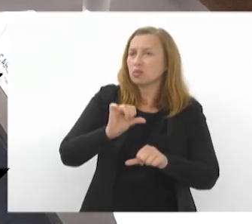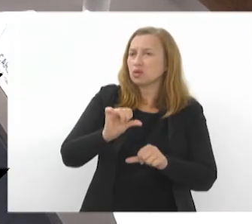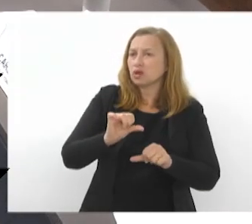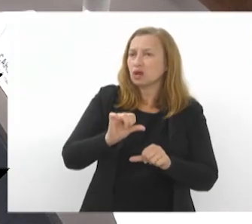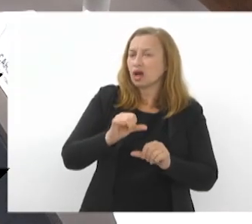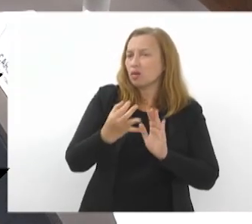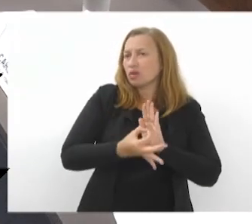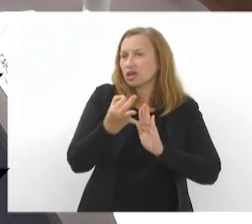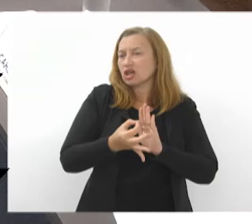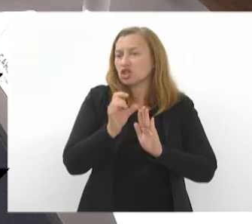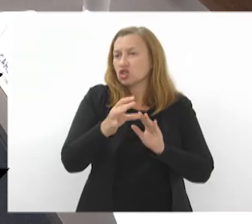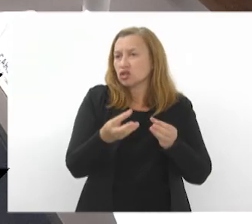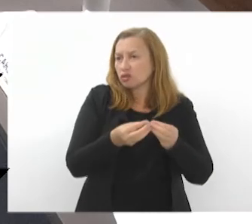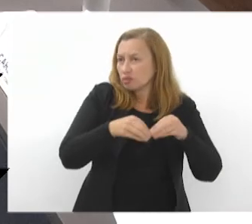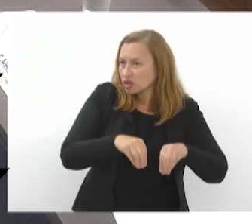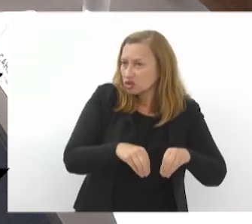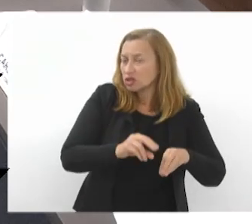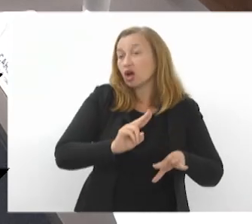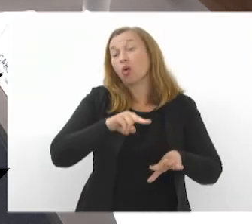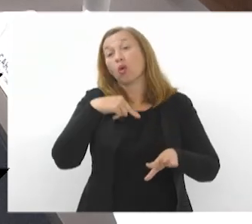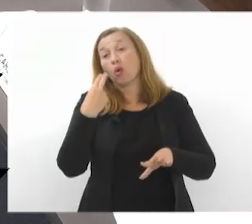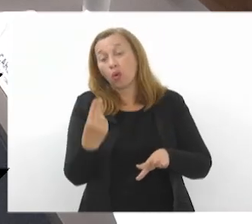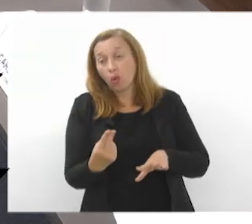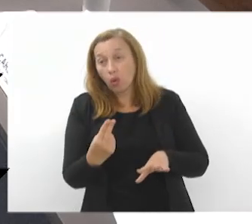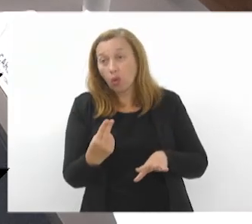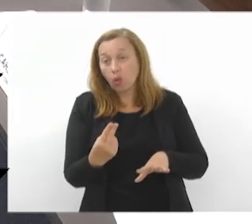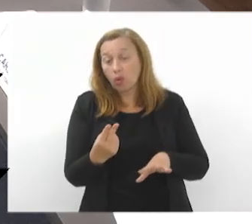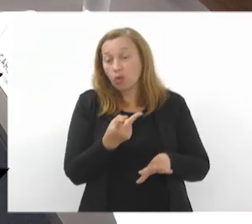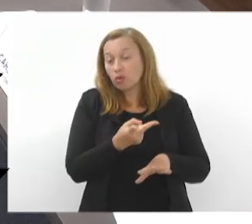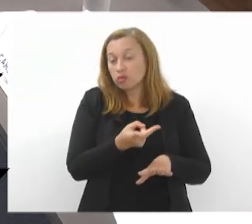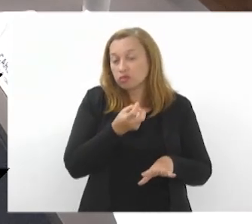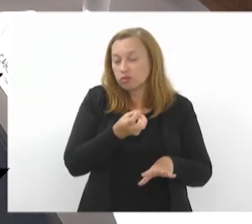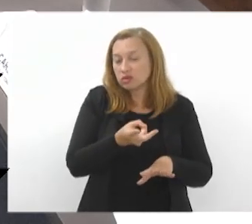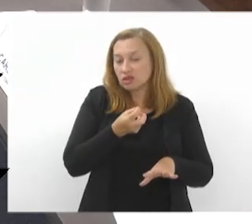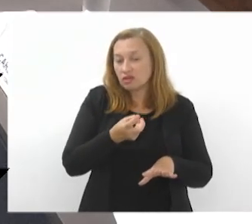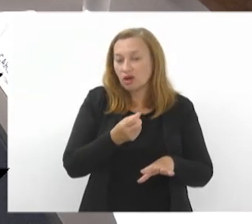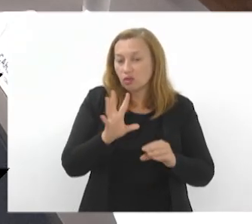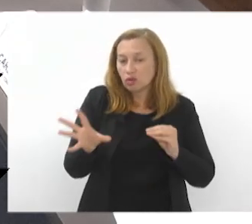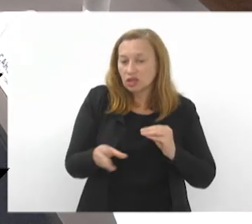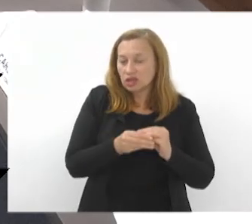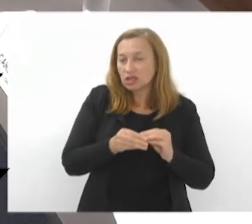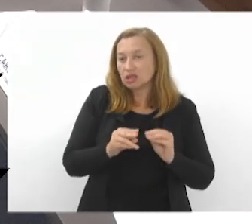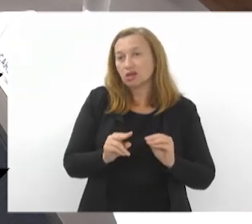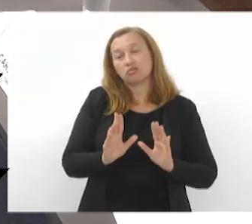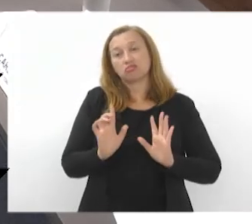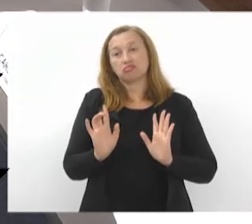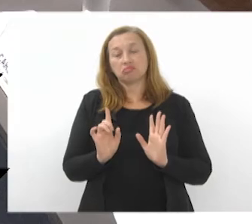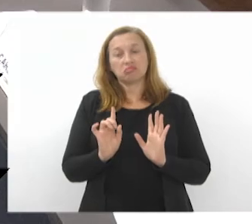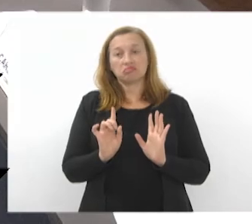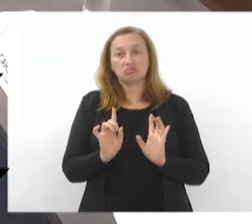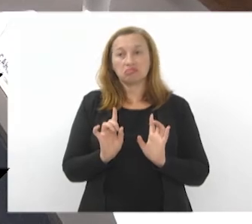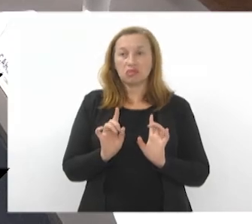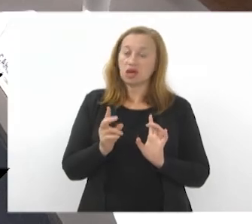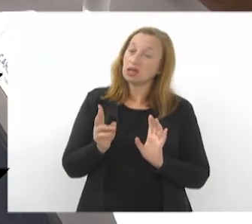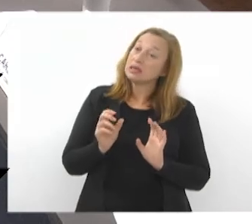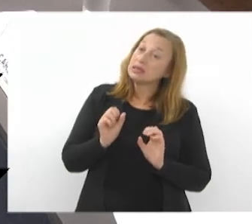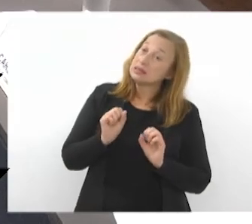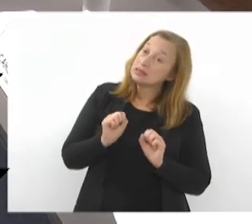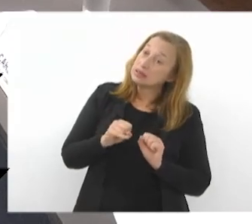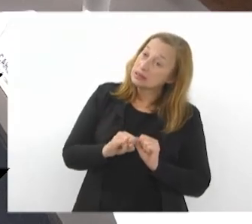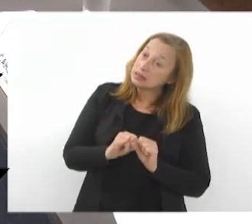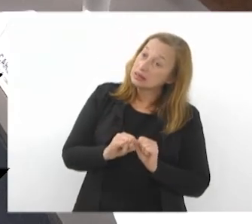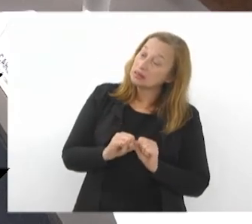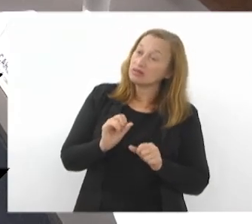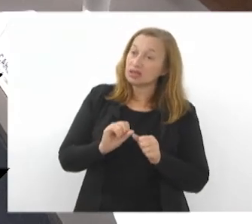fosse o caso de prejudicabilidade ou detectar alguma anexação e tal. Mas não, poderia se fosse